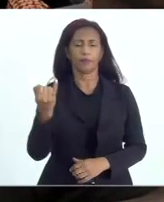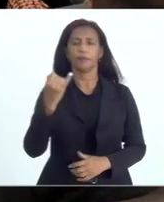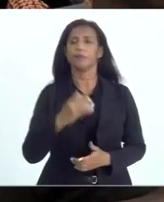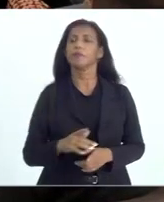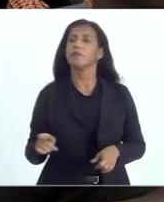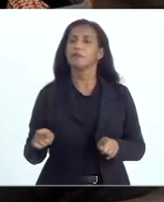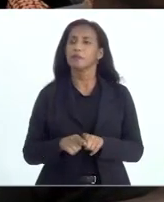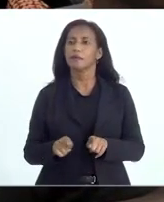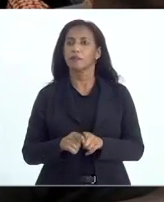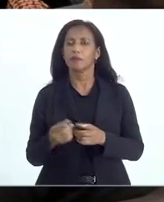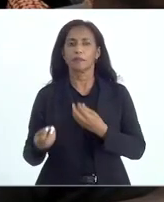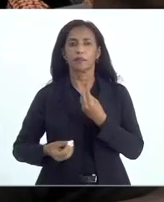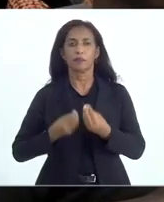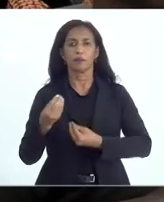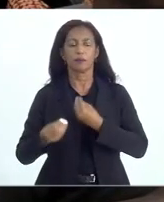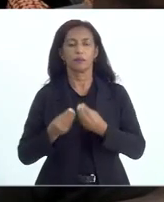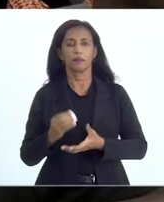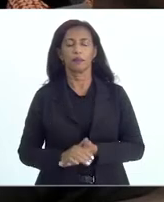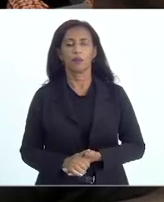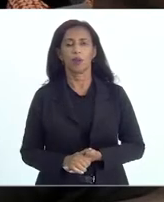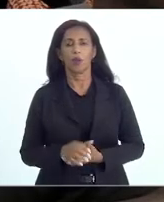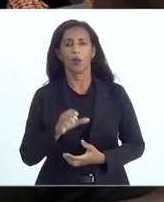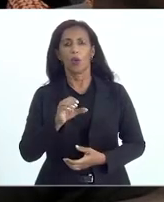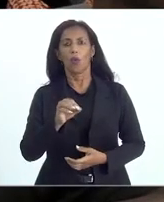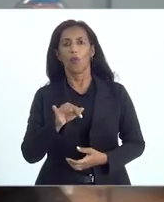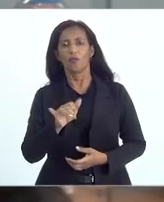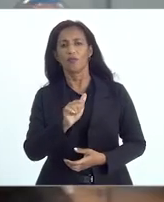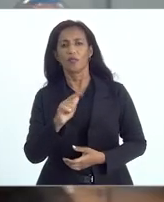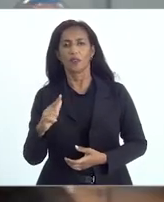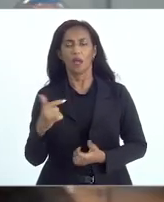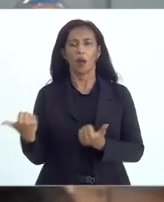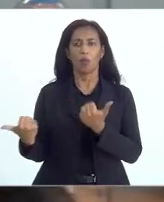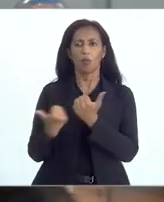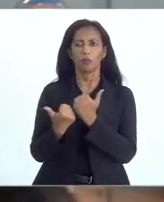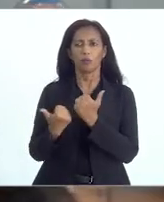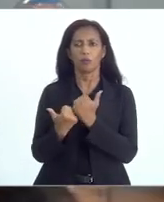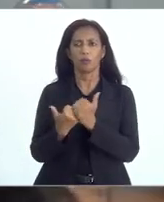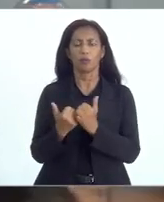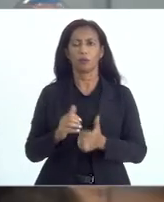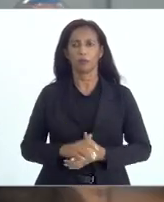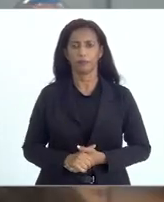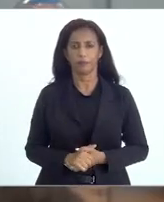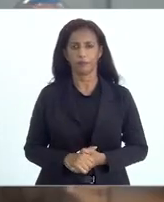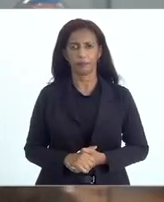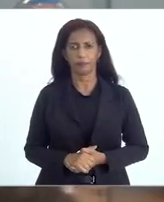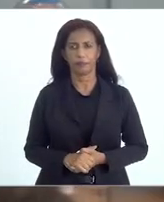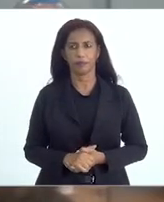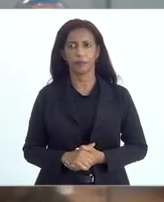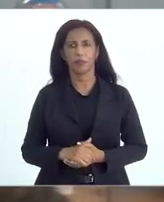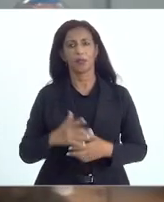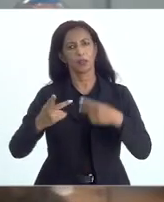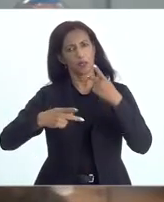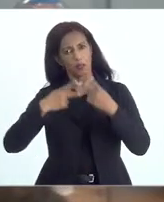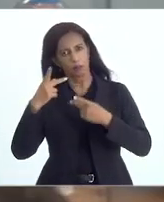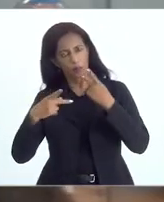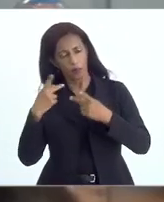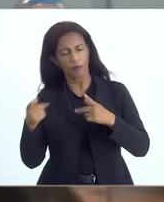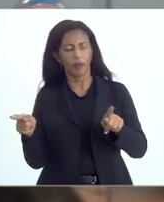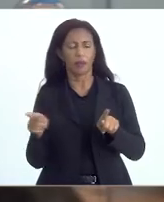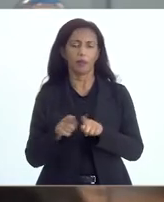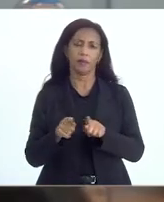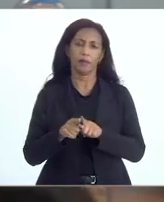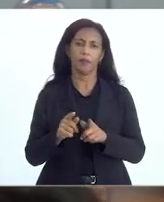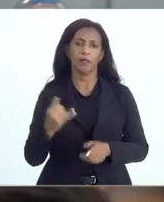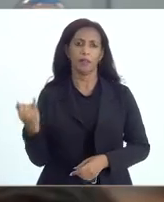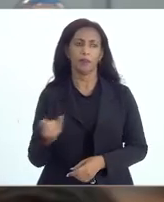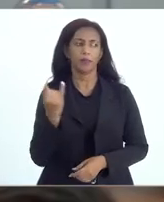assim como o quadro de Oficiais auxiliares o que o a então se puder falar de ambos os concursos internos